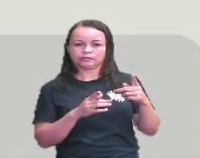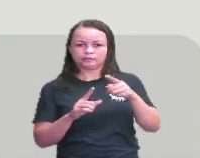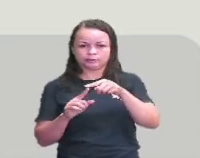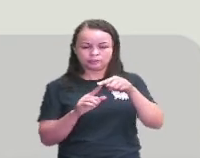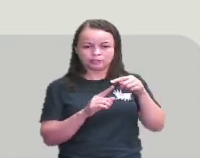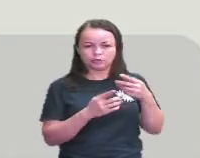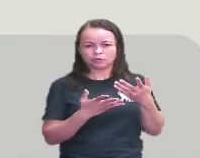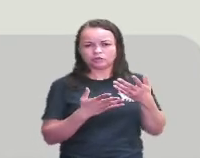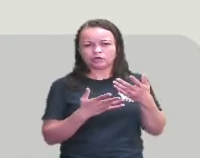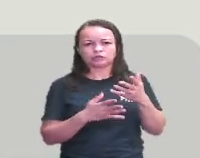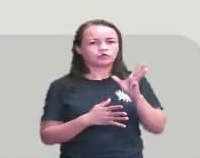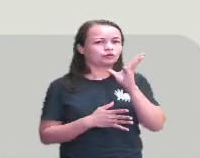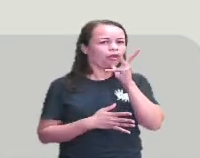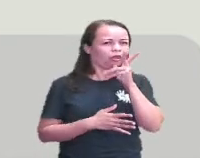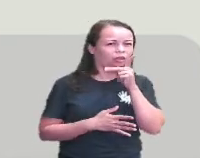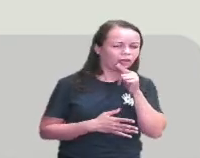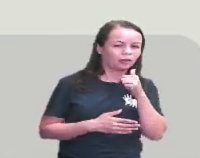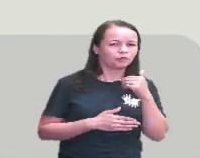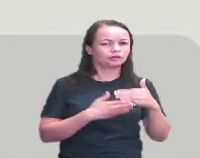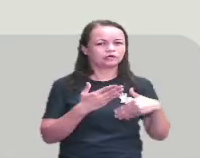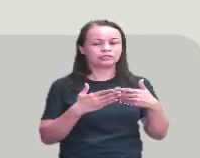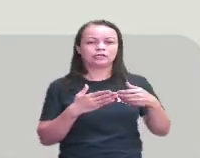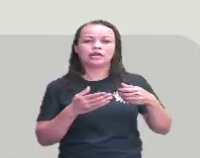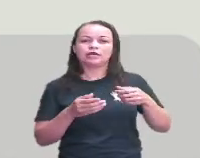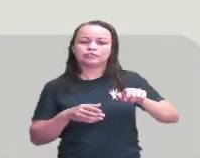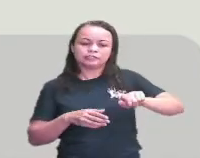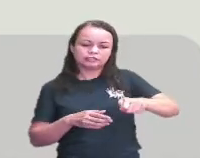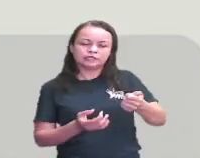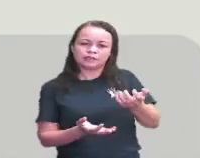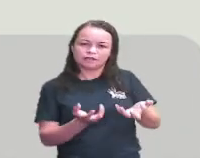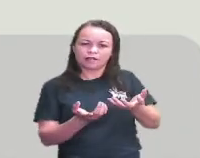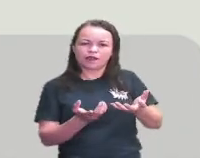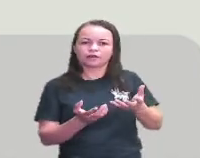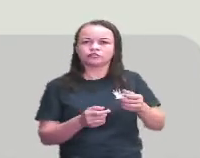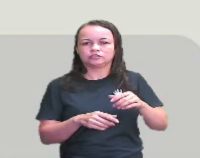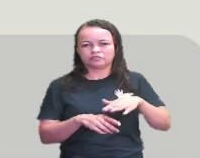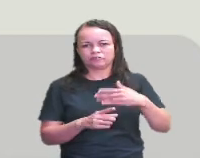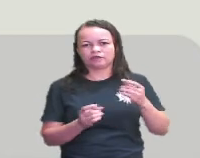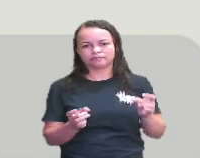tempo que vai ser necessário, a quantidade de gás que vamos gastar.